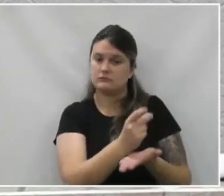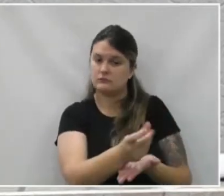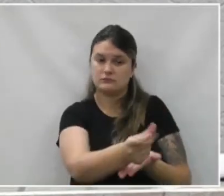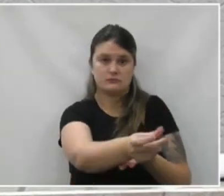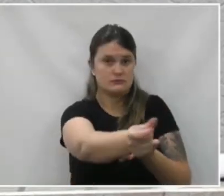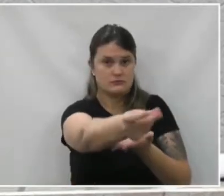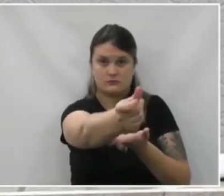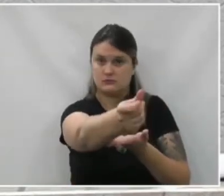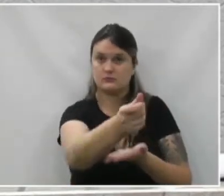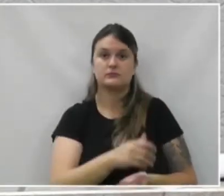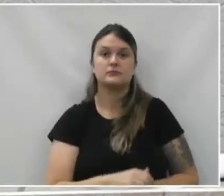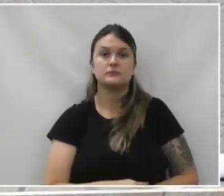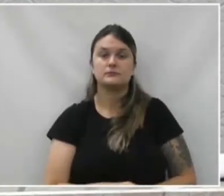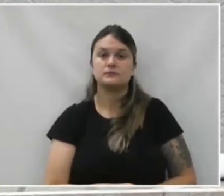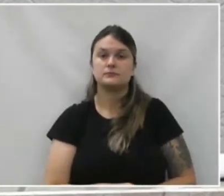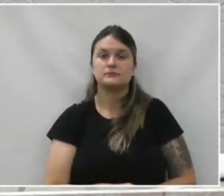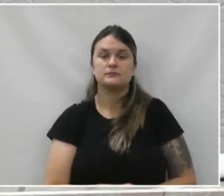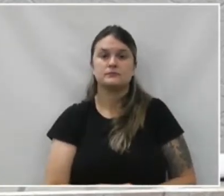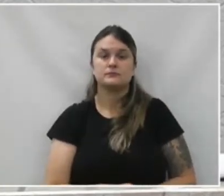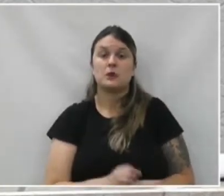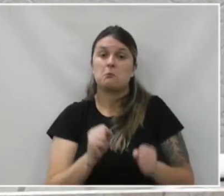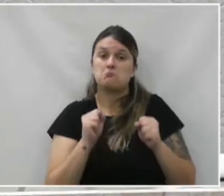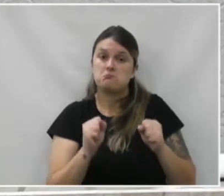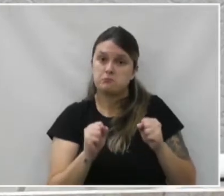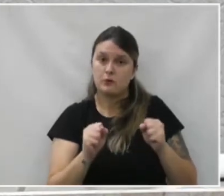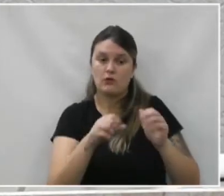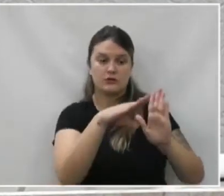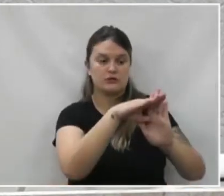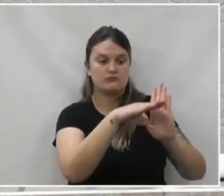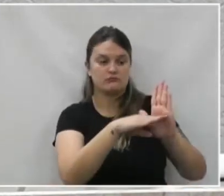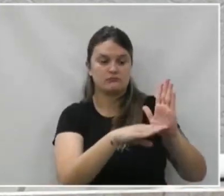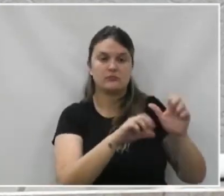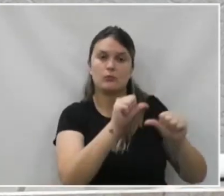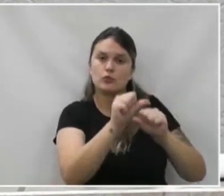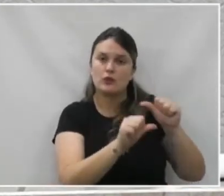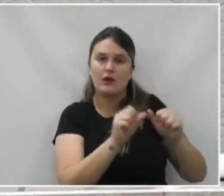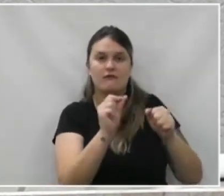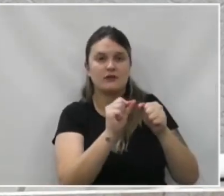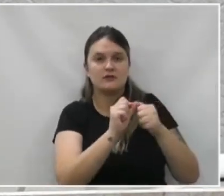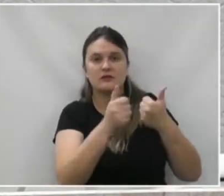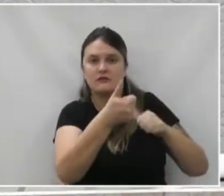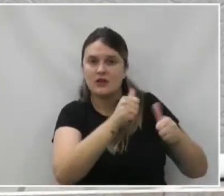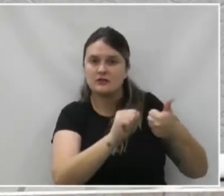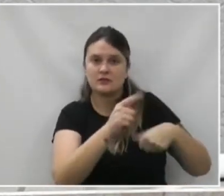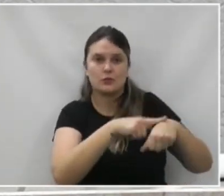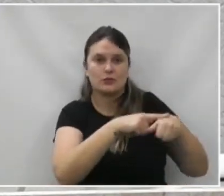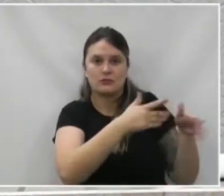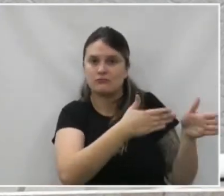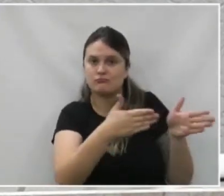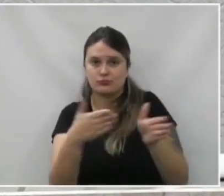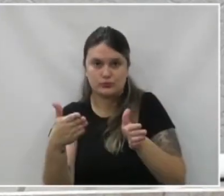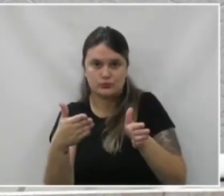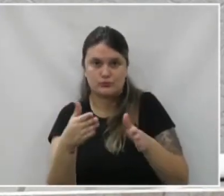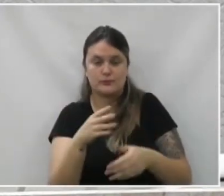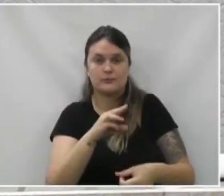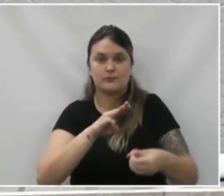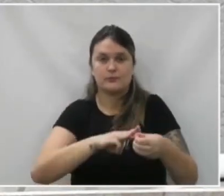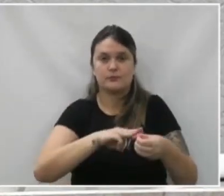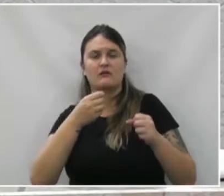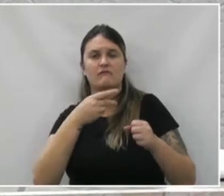7/2020, do Executivo. Autoriza o Poder Executivo Municipal a receber imóvel por doação,